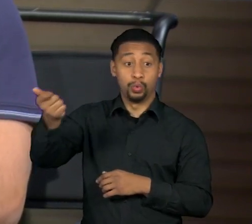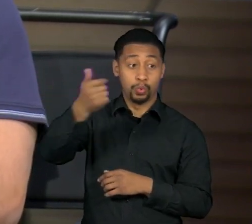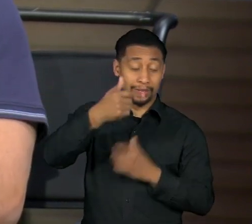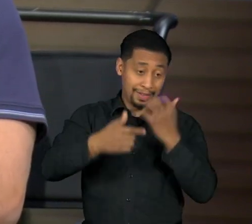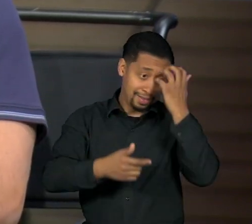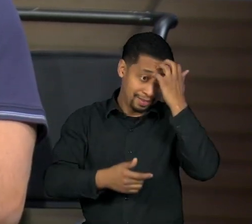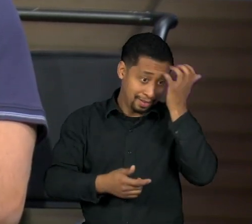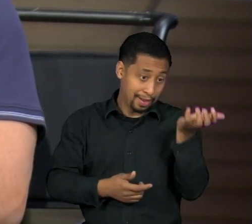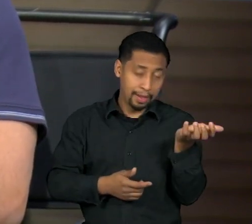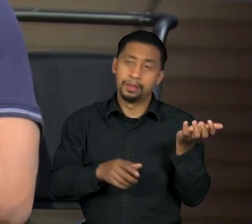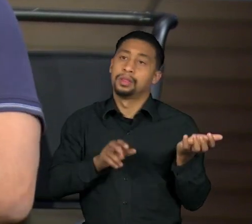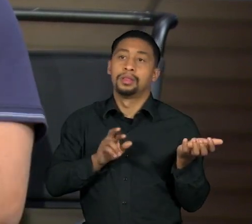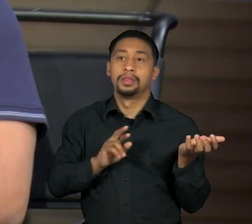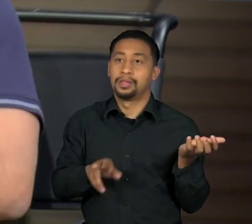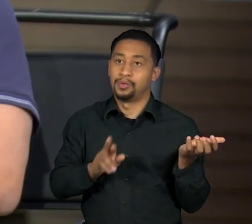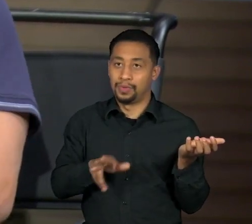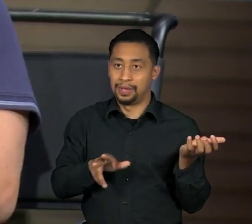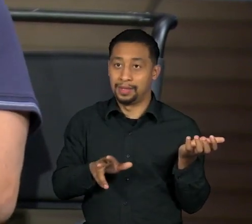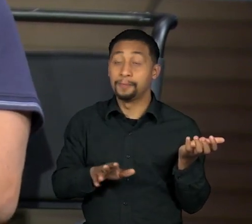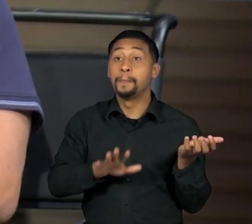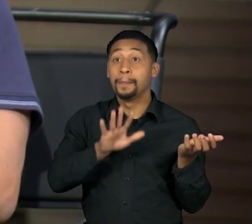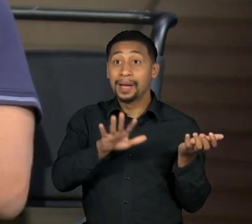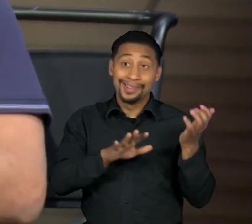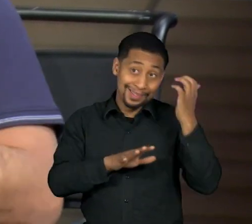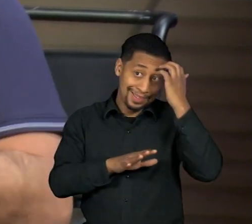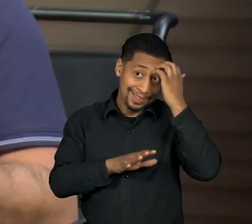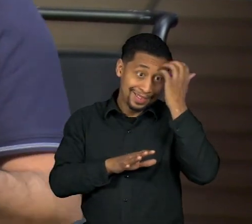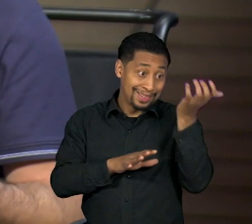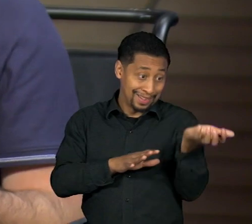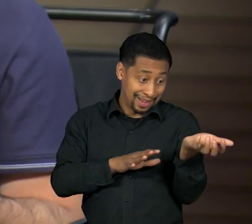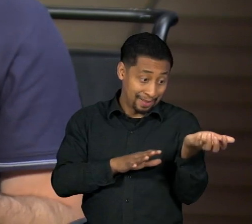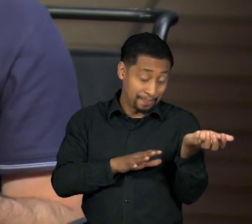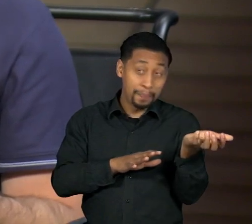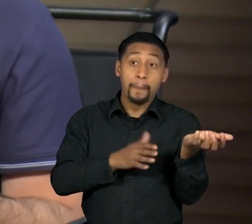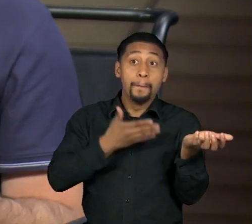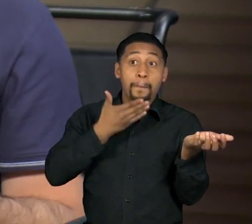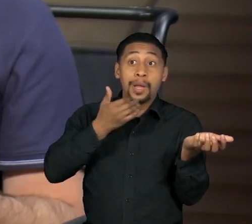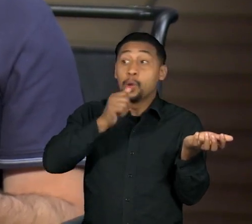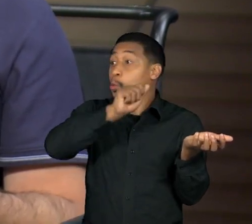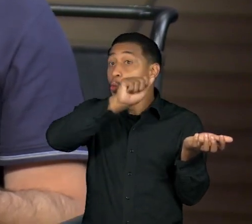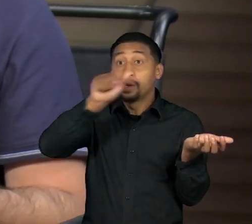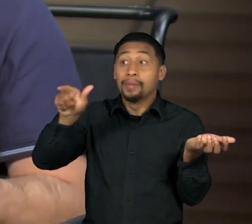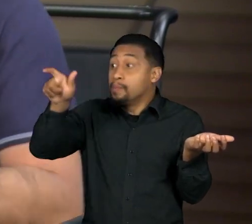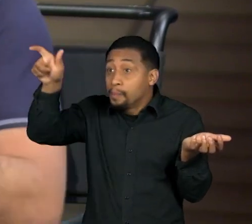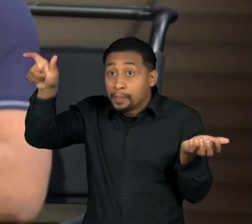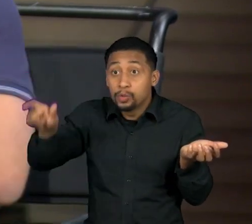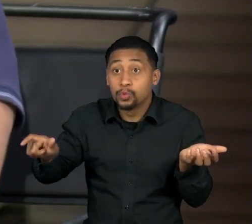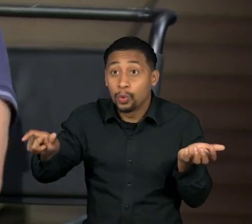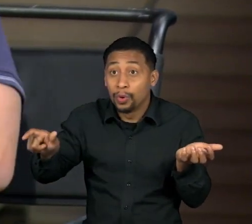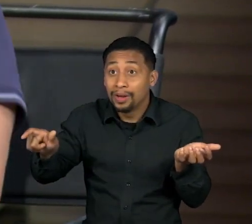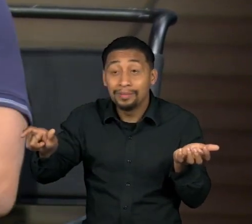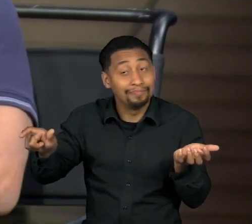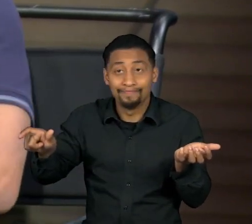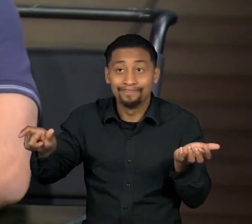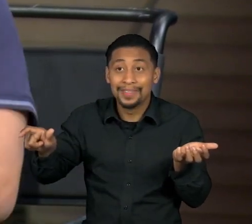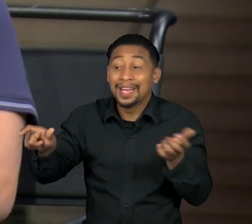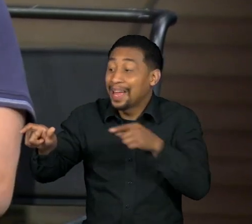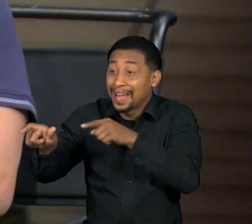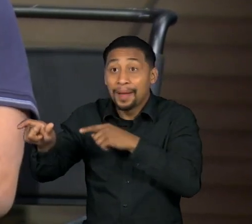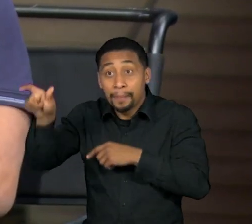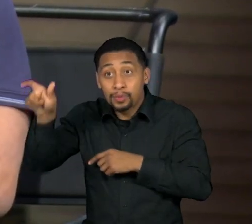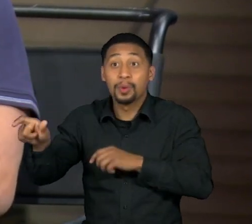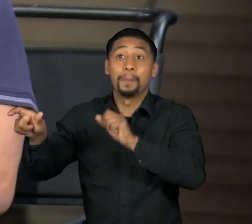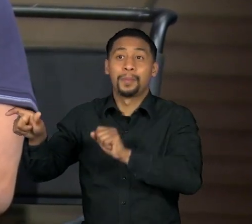nenhuma inteligência artificial é melhor do que uma pessoa usando a inteligência artificial. Então, no primeiro momento, o que fica claro